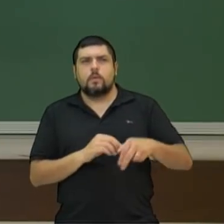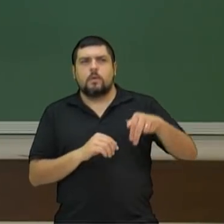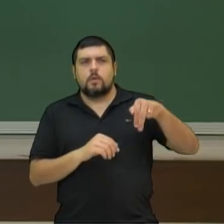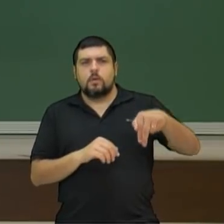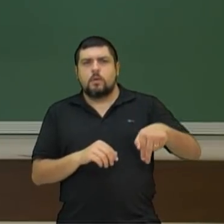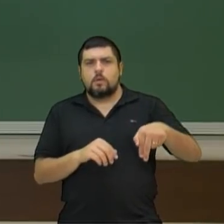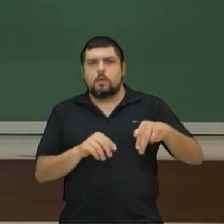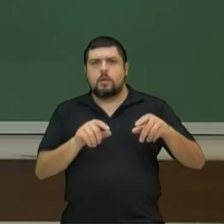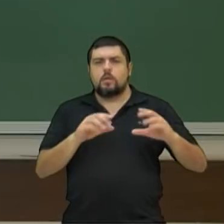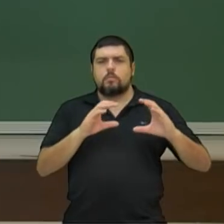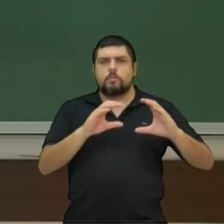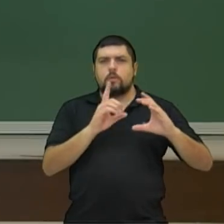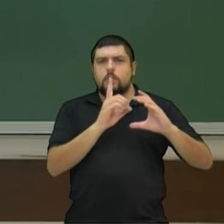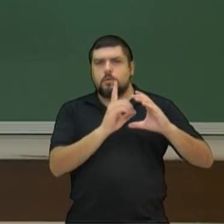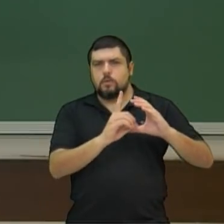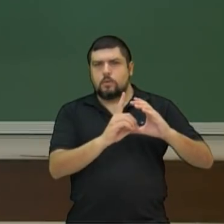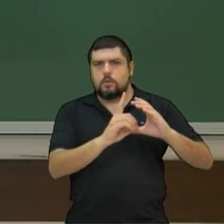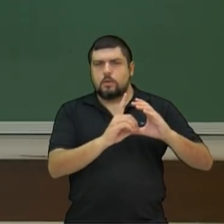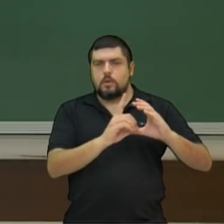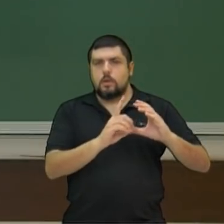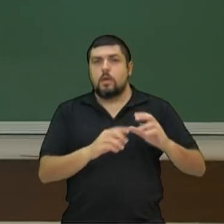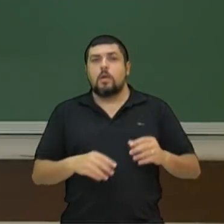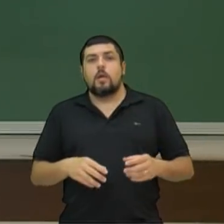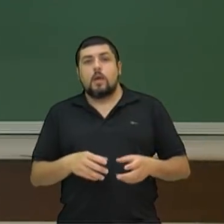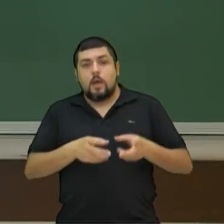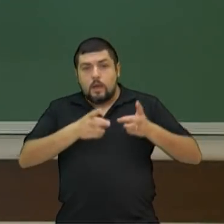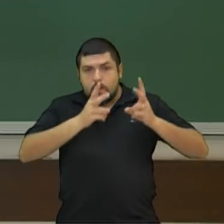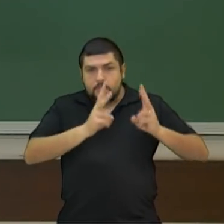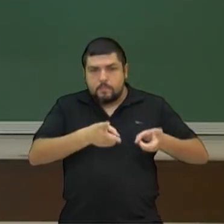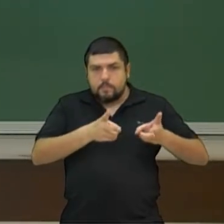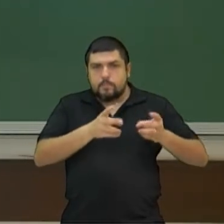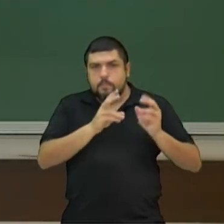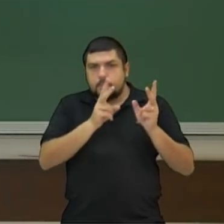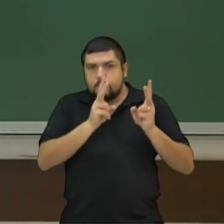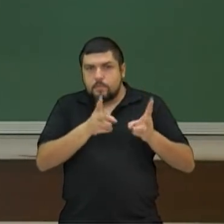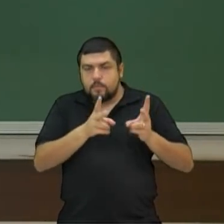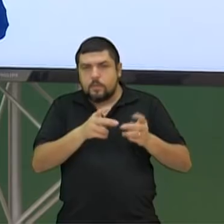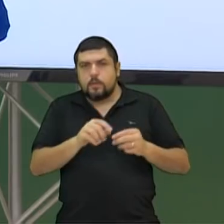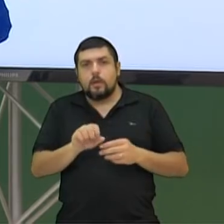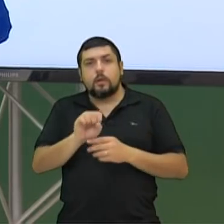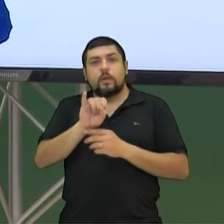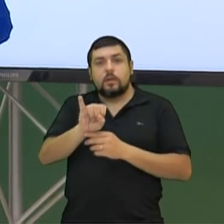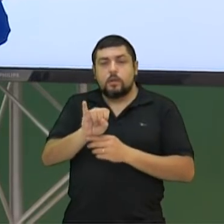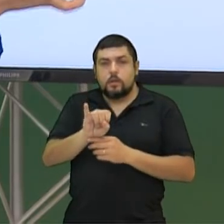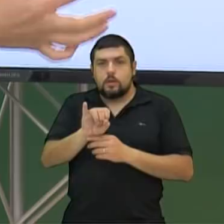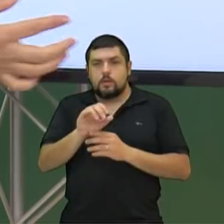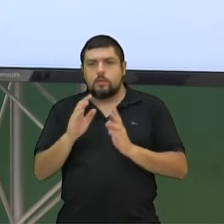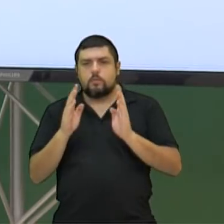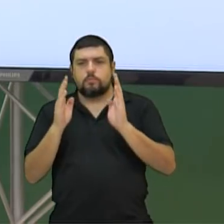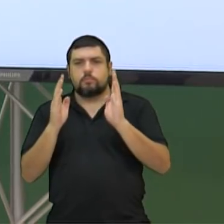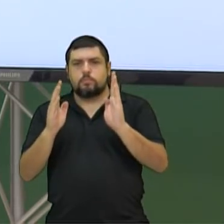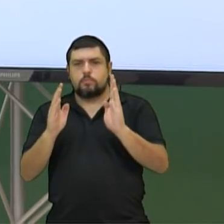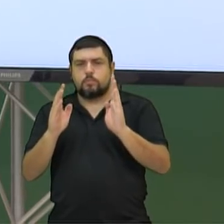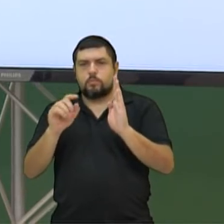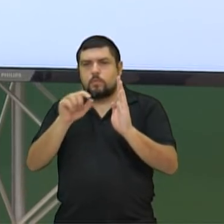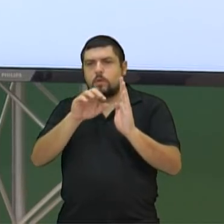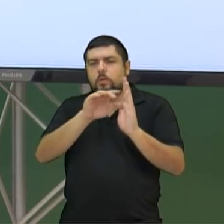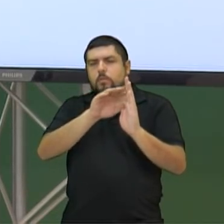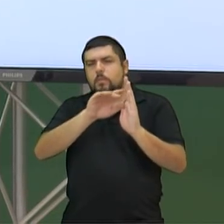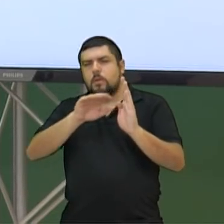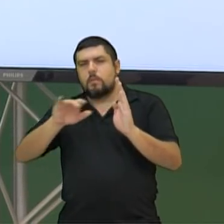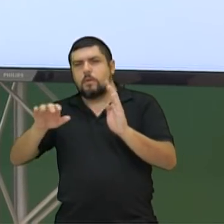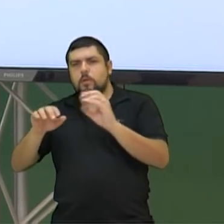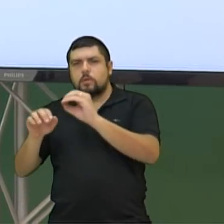ser a própria função se o módulo, o que estava no módulo, for maior ou igual a zero, ou menos